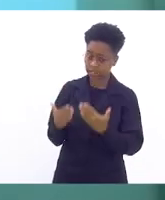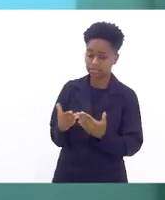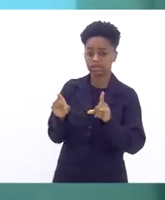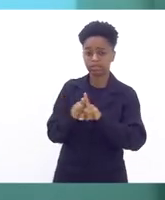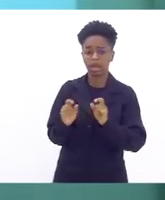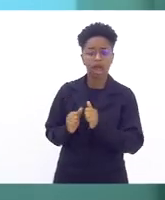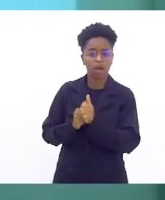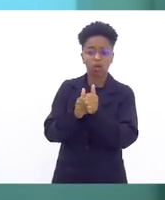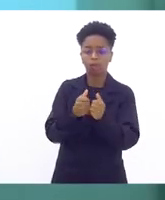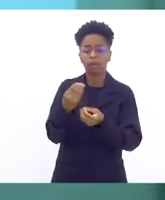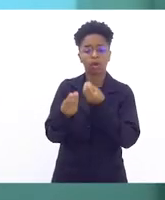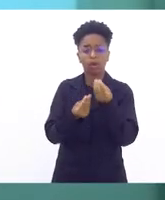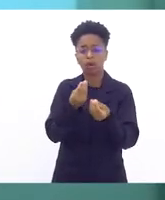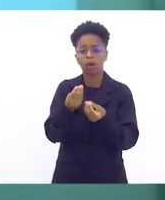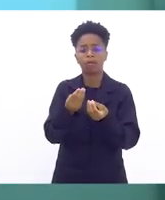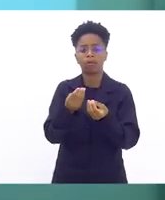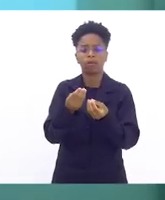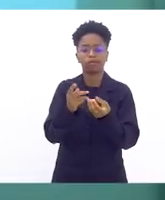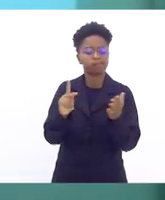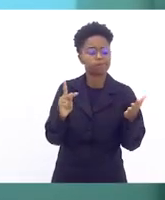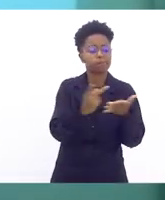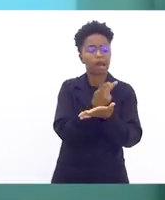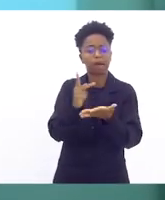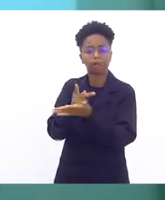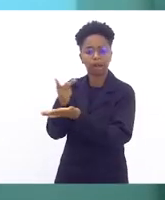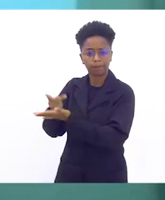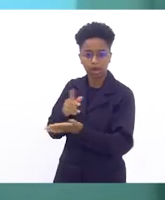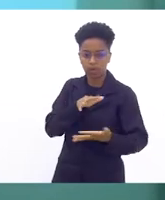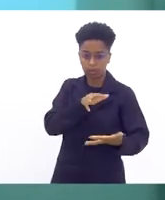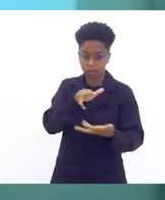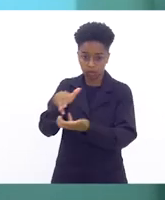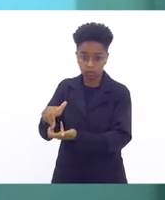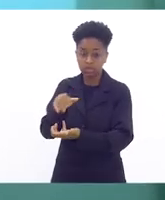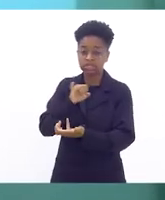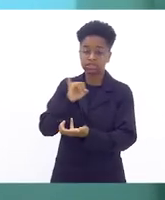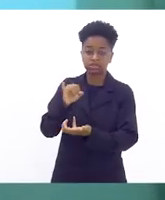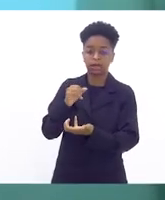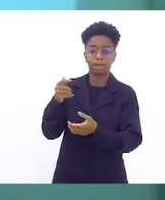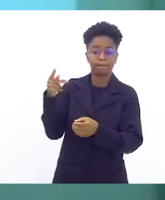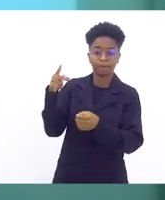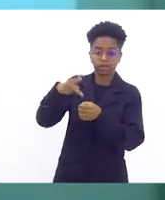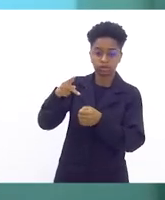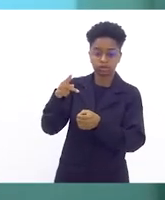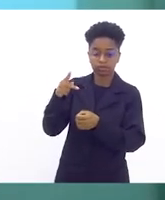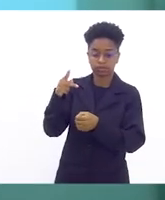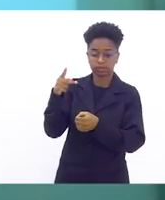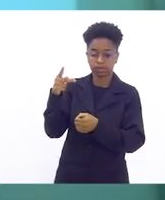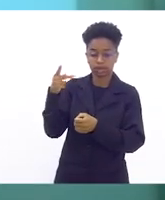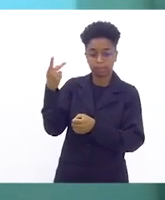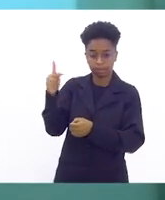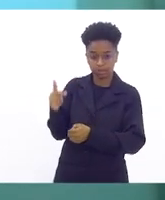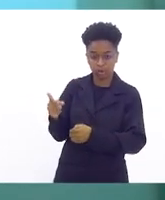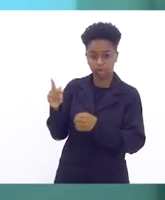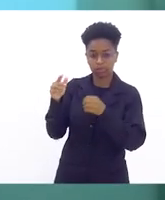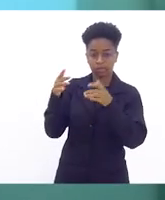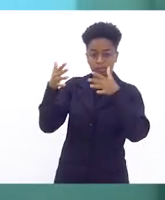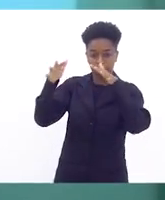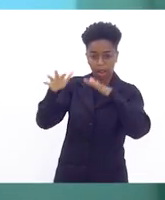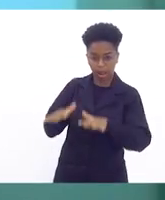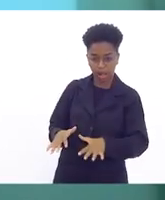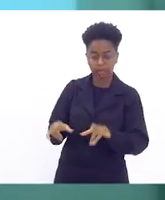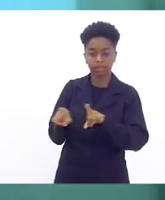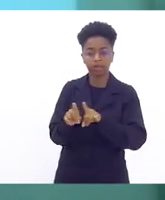cenário externo de queda da produção do petróleo na Baixa do valor do dólar